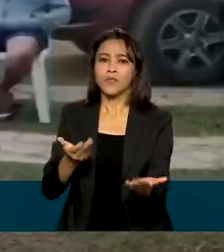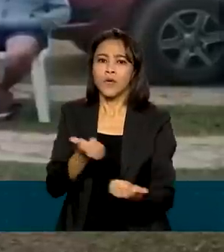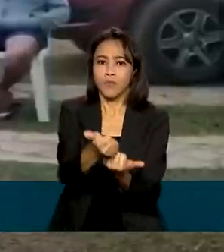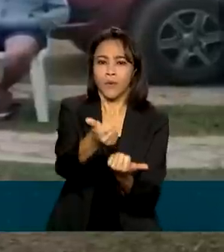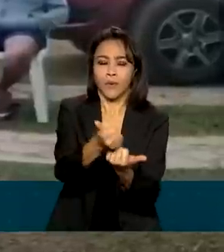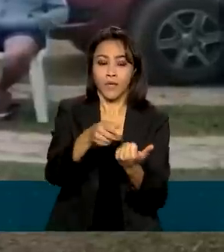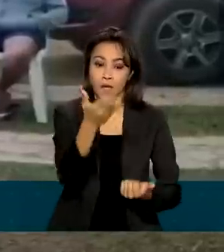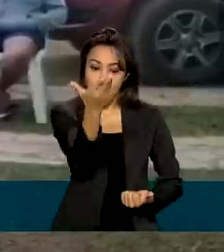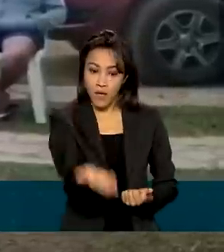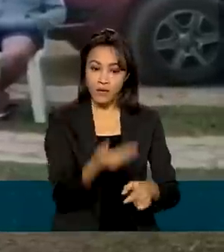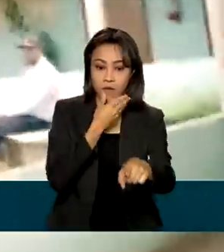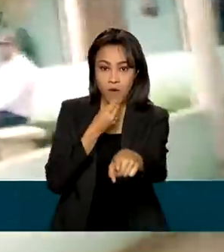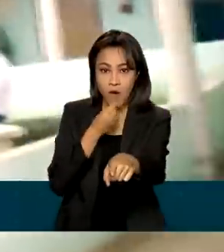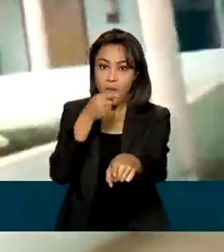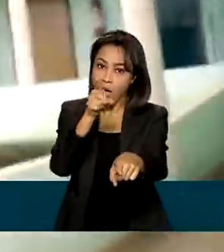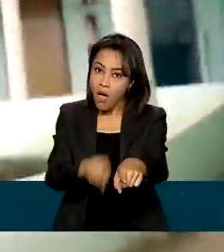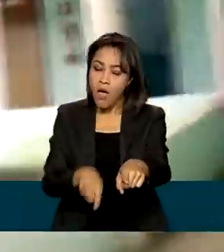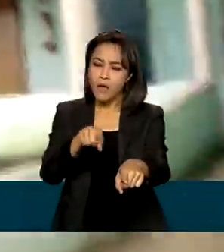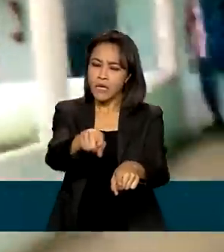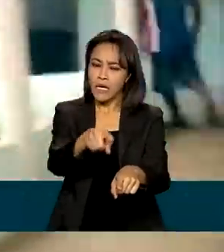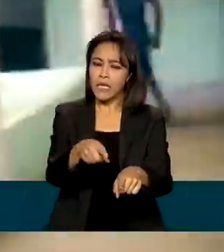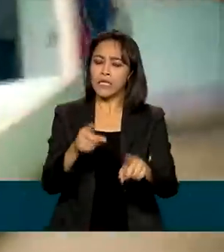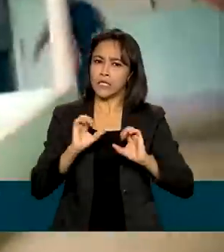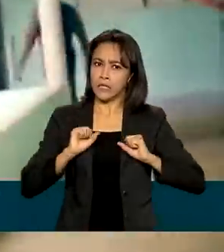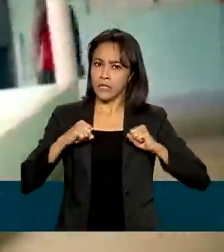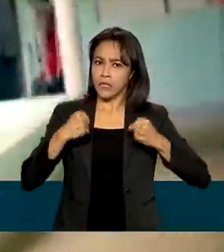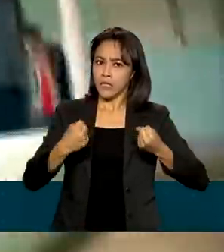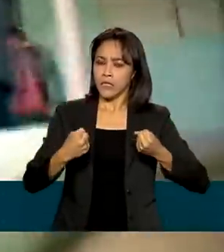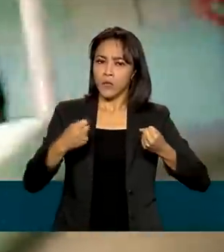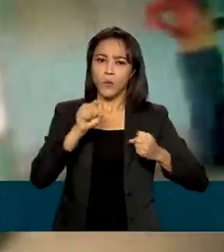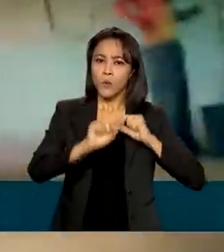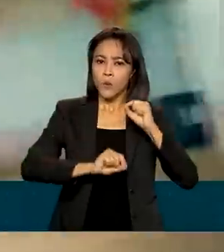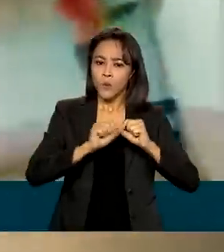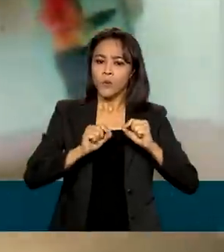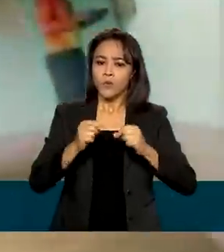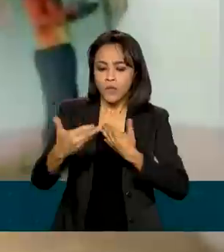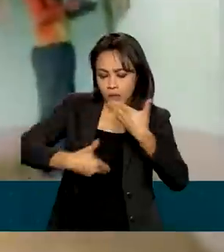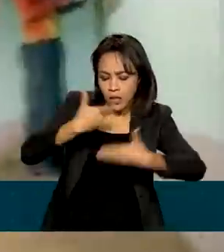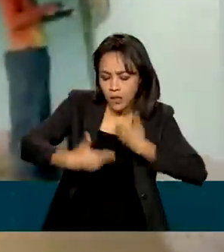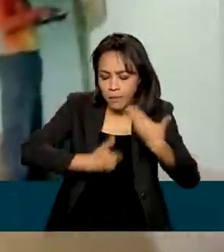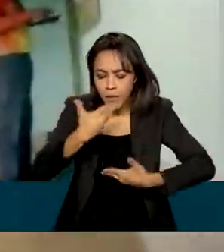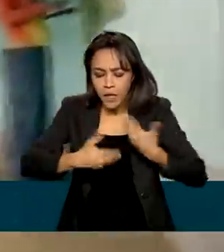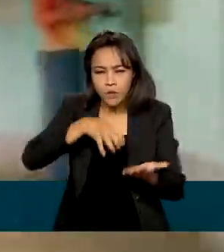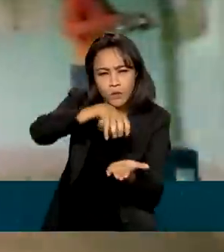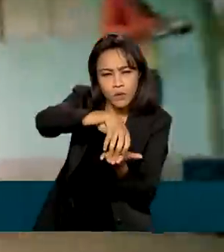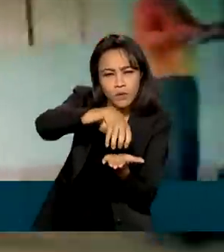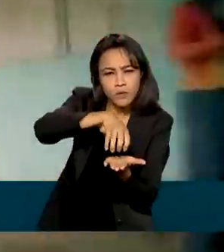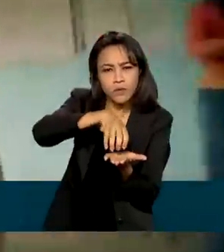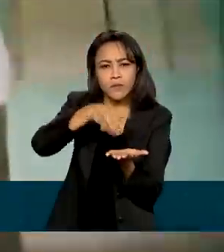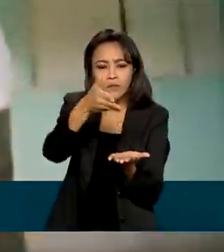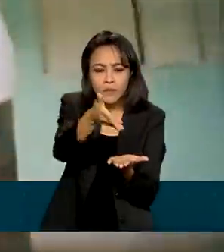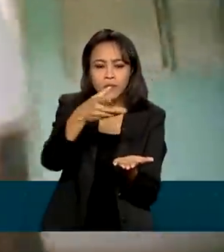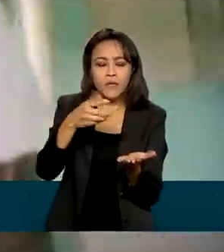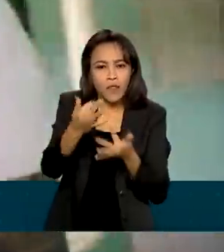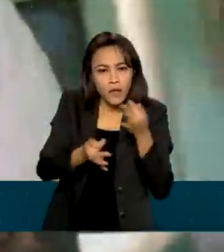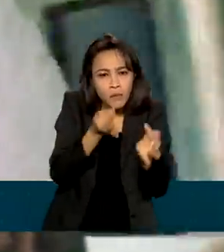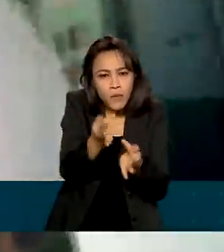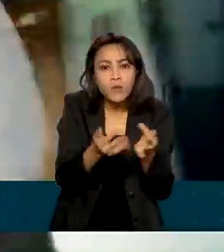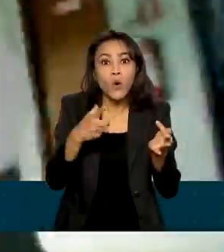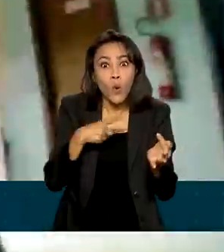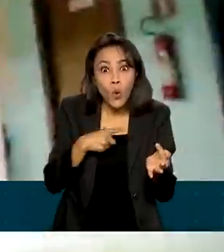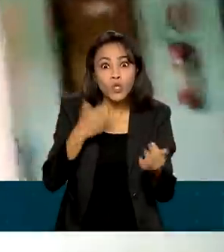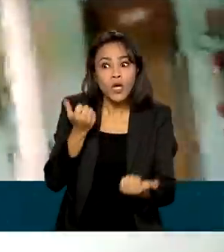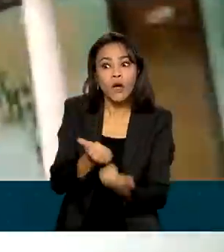França foi um deles depois de se recuperarem uma comunidade terapêutica hoje trabalha com a reabilitação